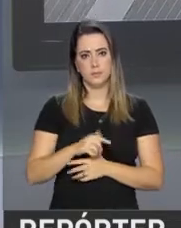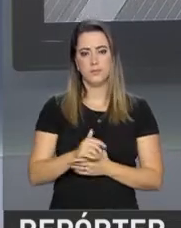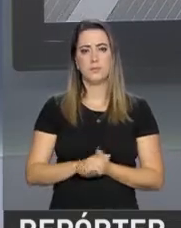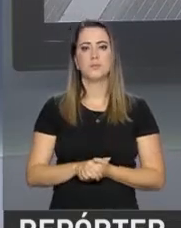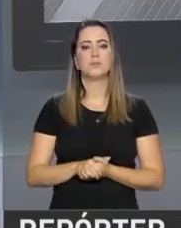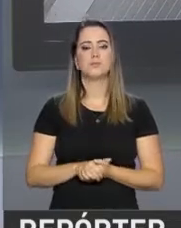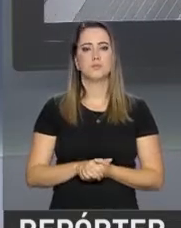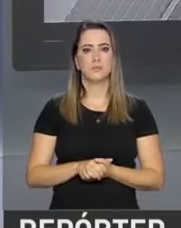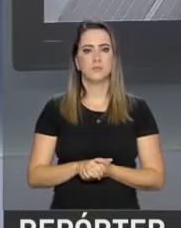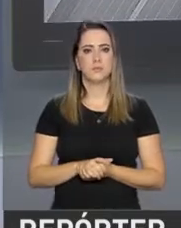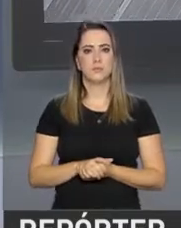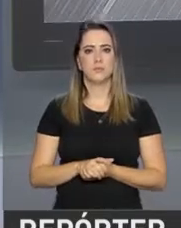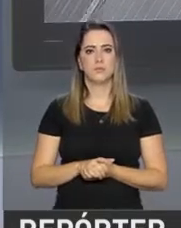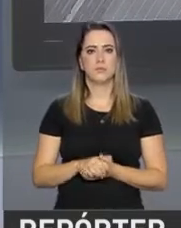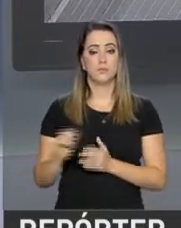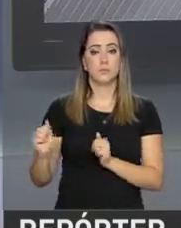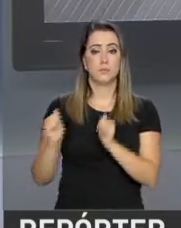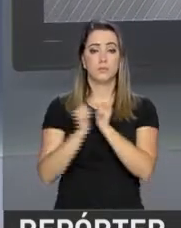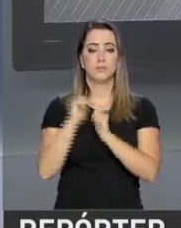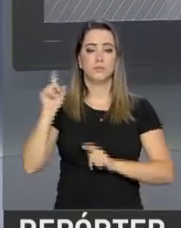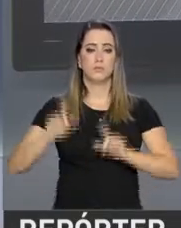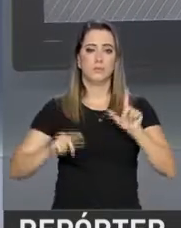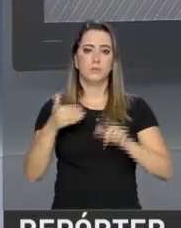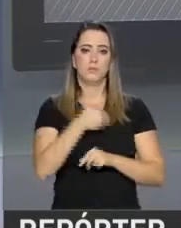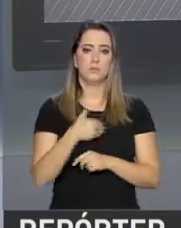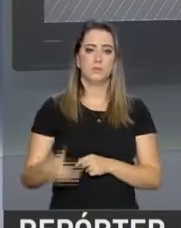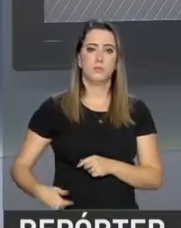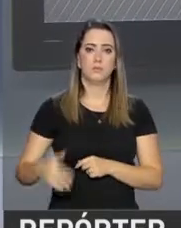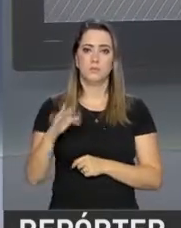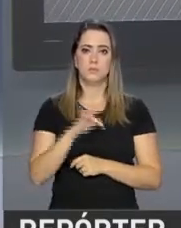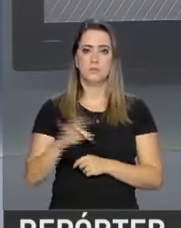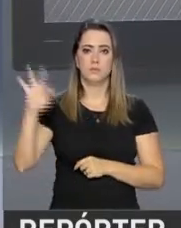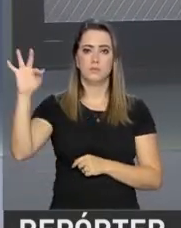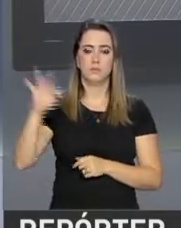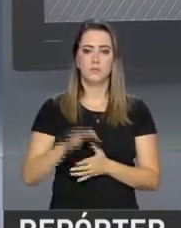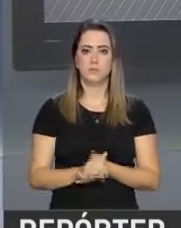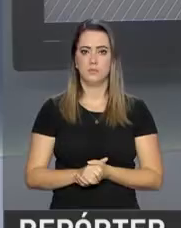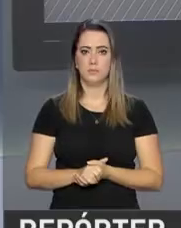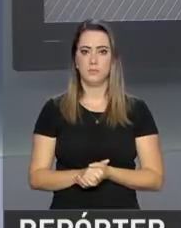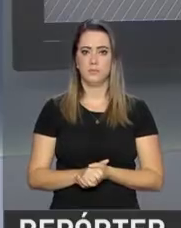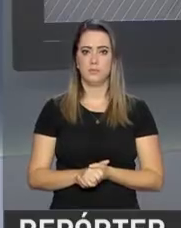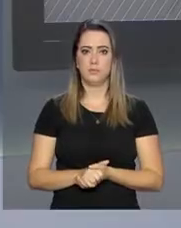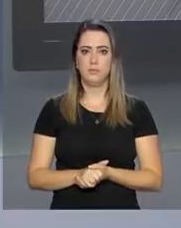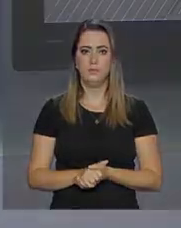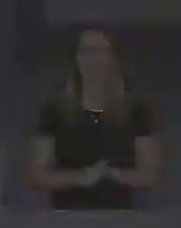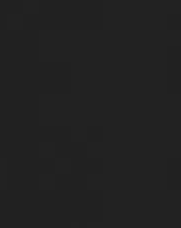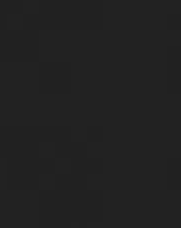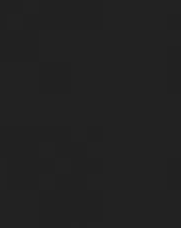da nbr na internet continue com a gente na nbr a tv do governo federal